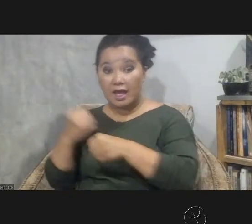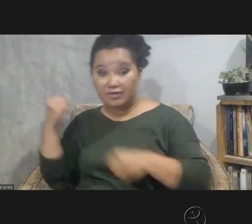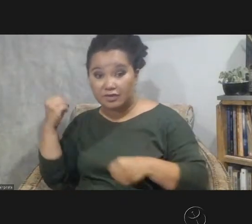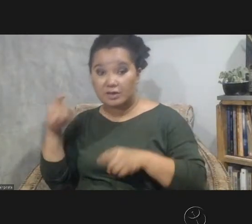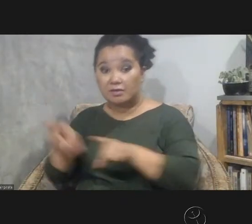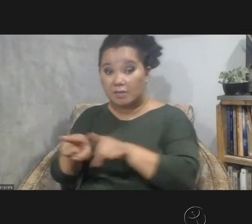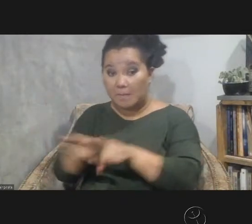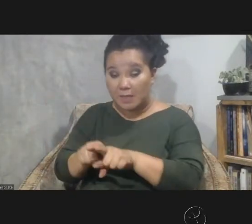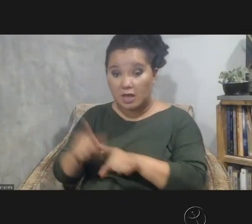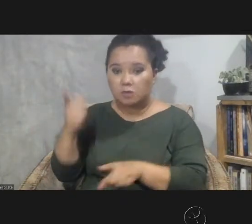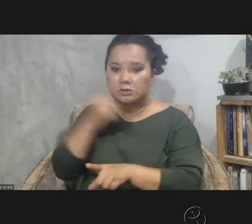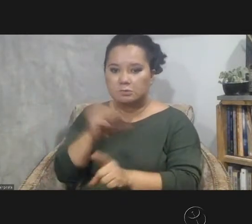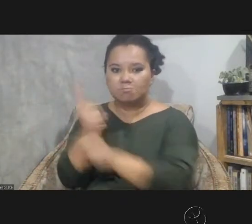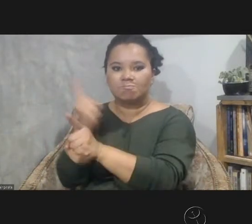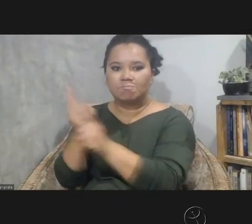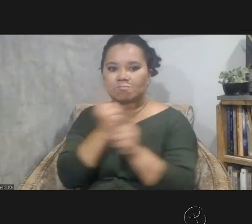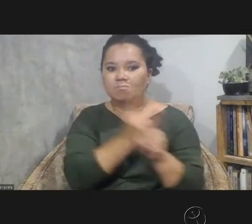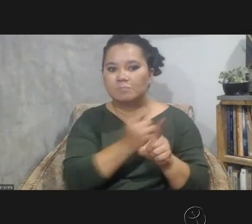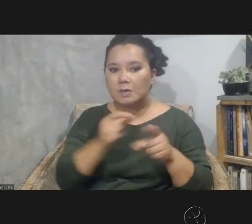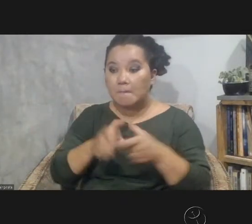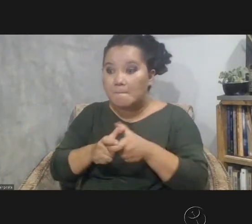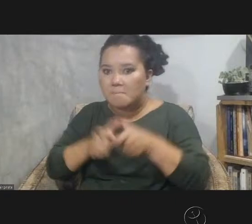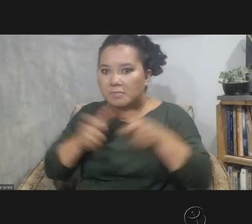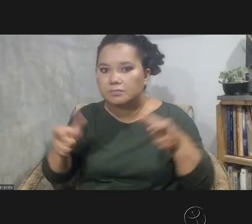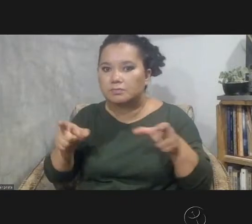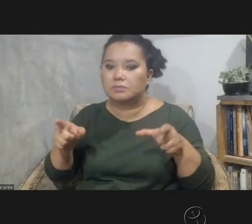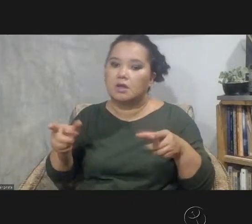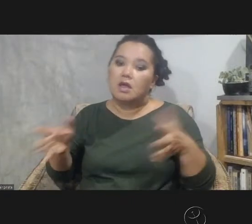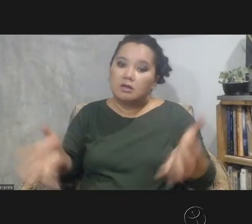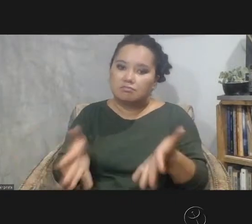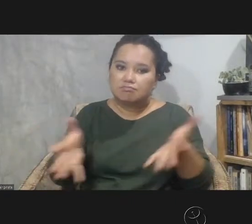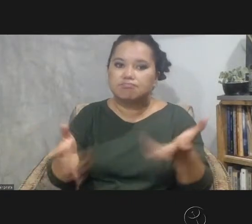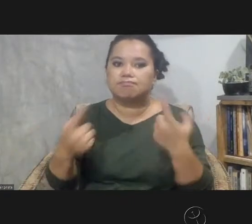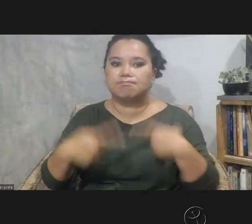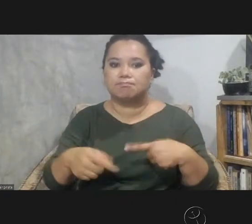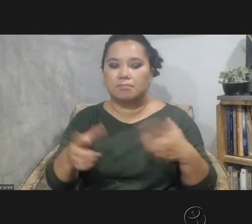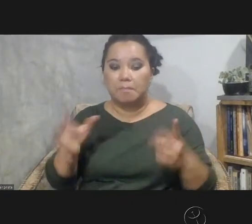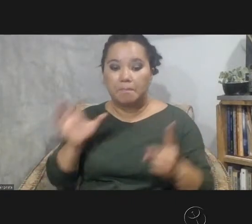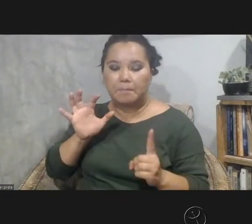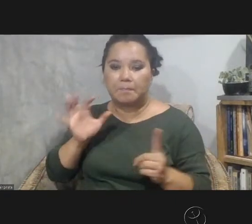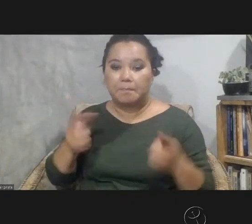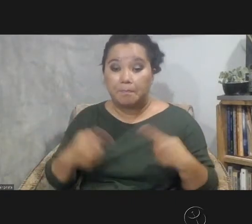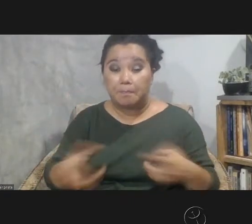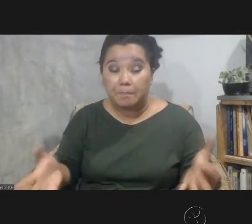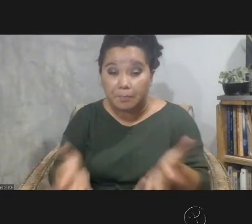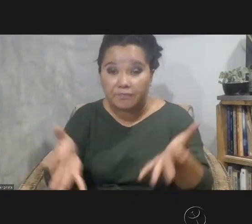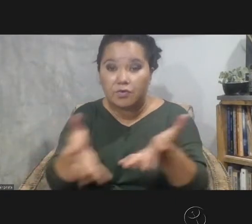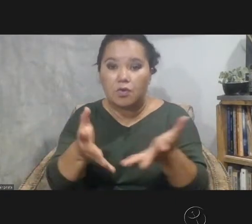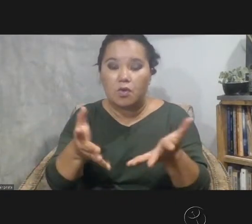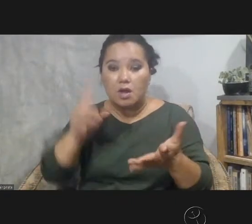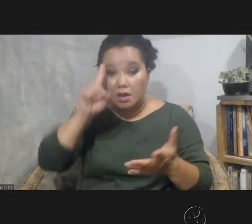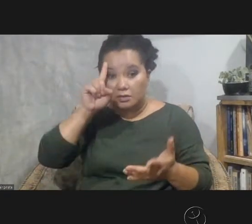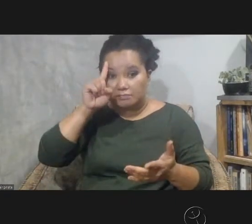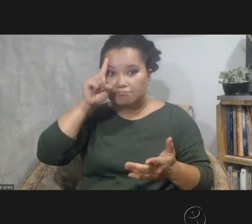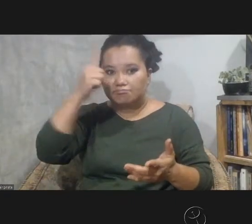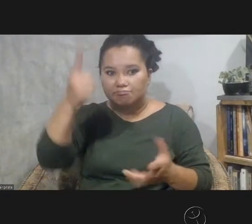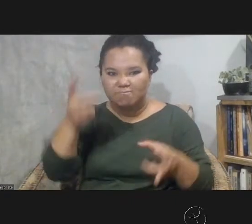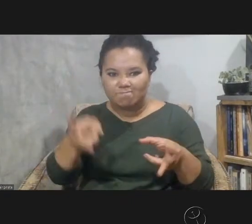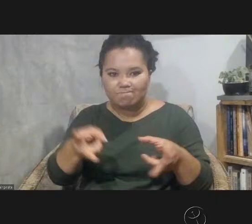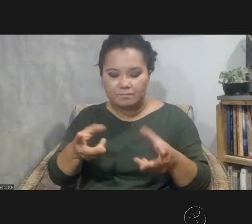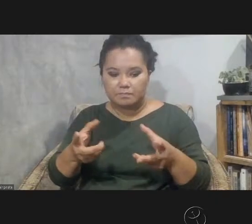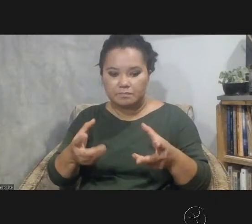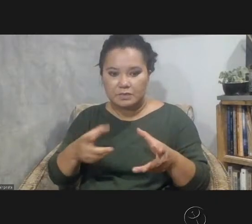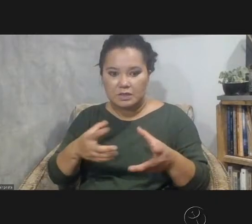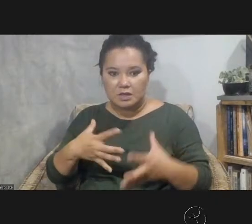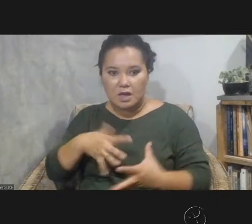criatividade e o espírito explorador. Eu calho de estar no laboratório de